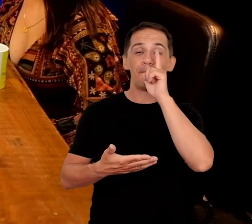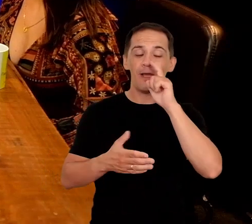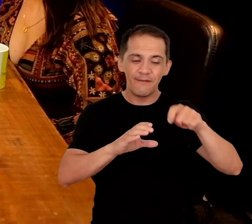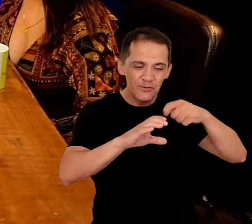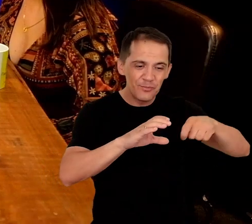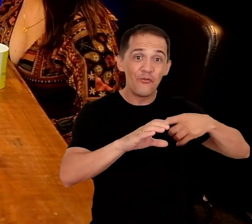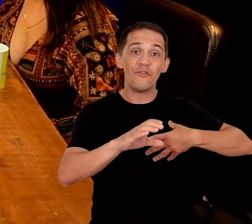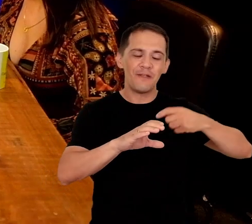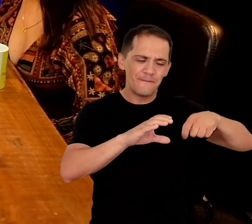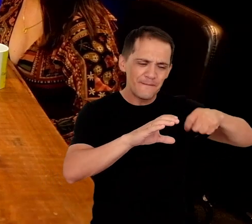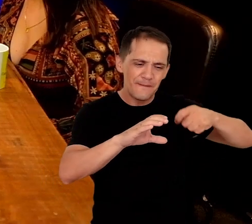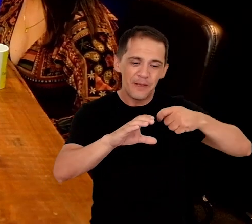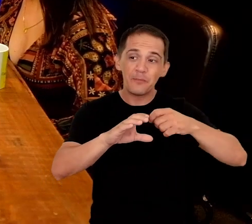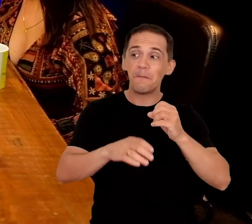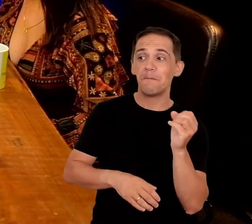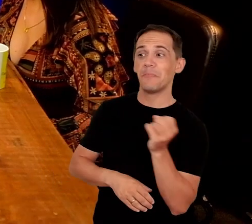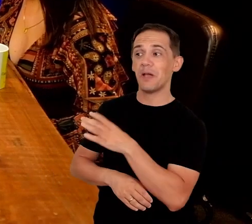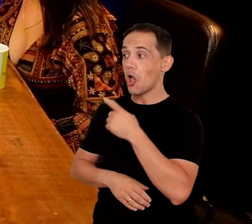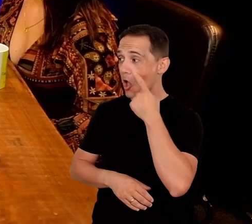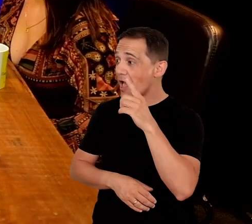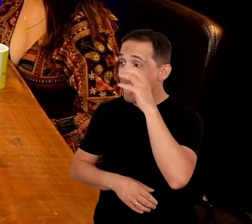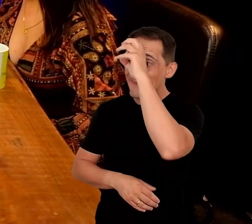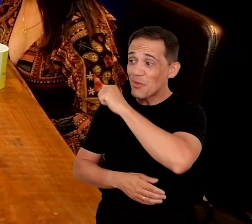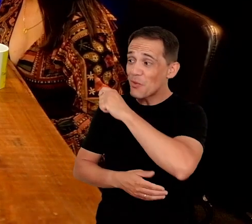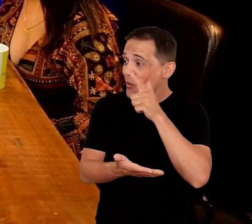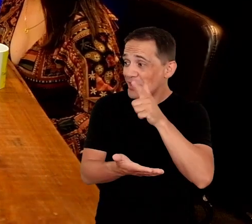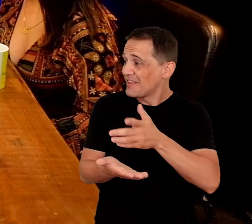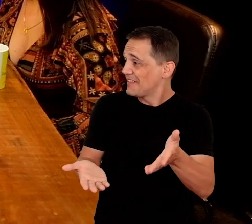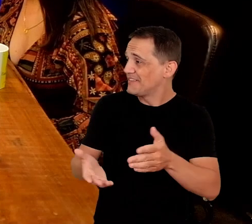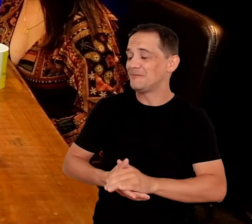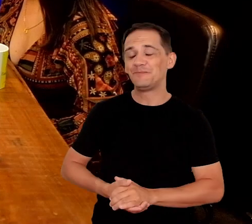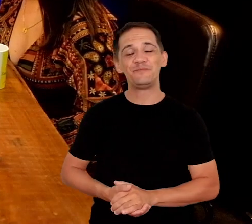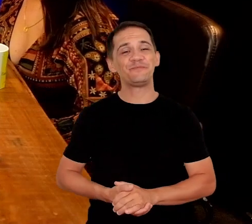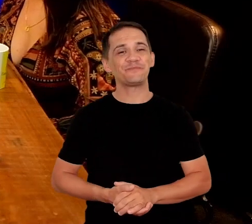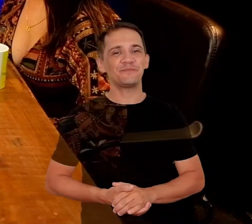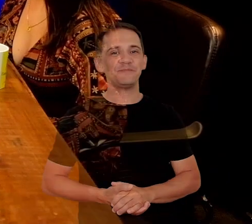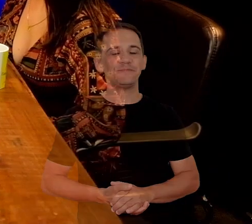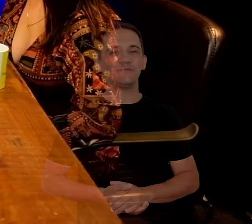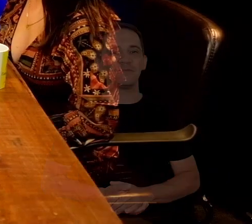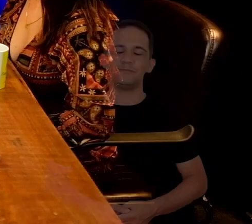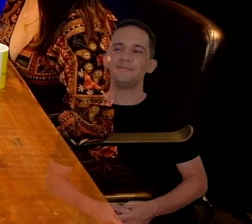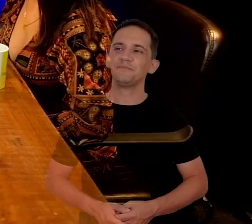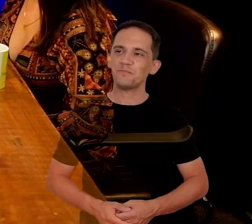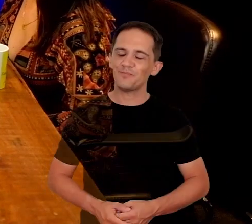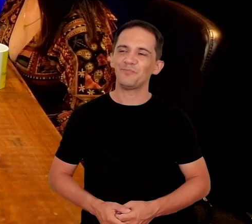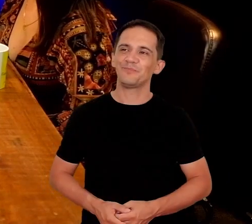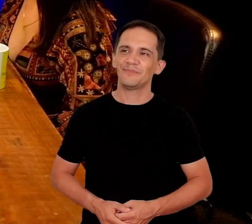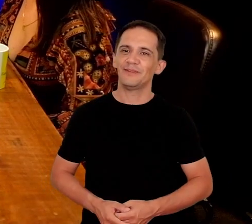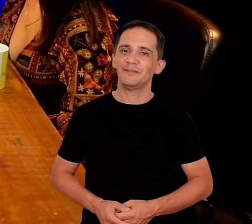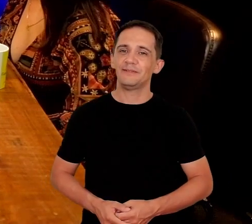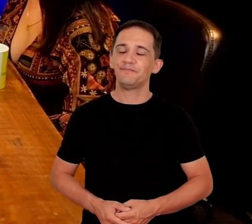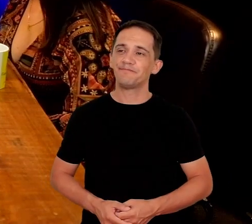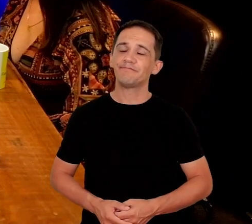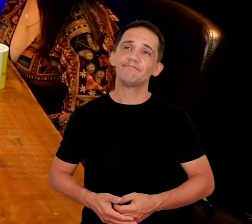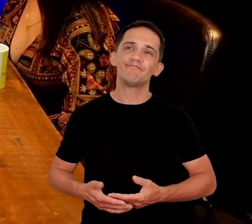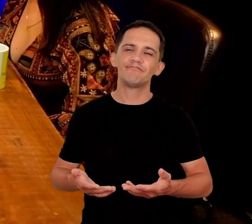filhinho sinalizando alguma coisa lá. Que legal. É bem gratificante também. Sim, com certeza. E não sei se, então vocês querem contar um pouco de como